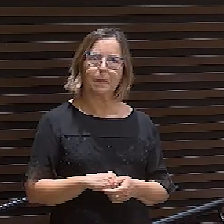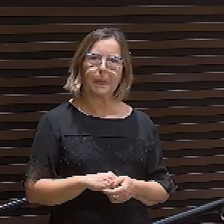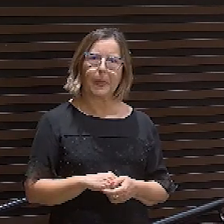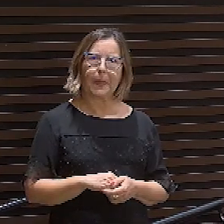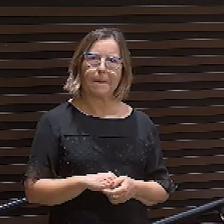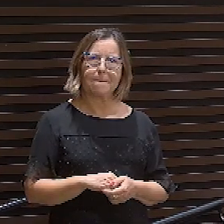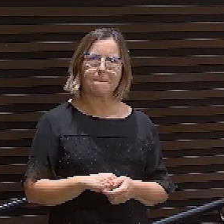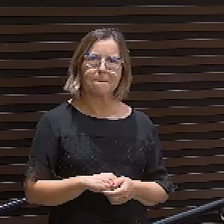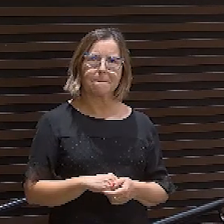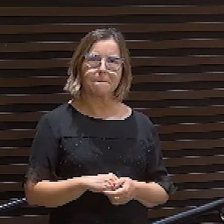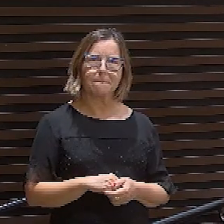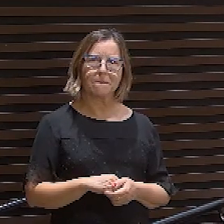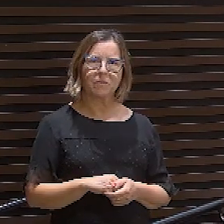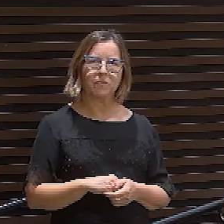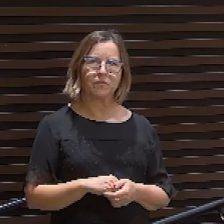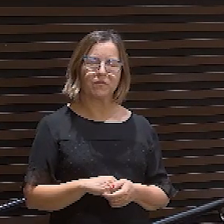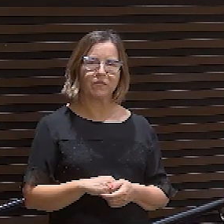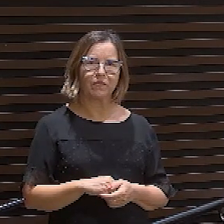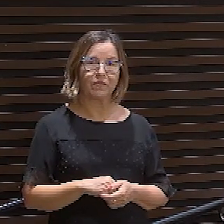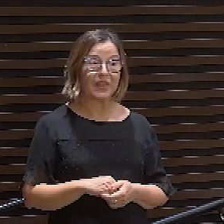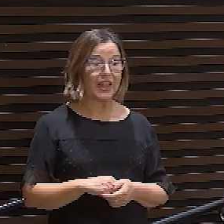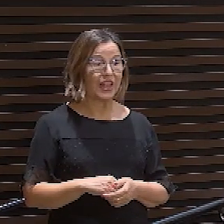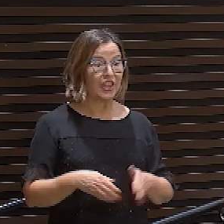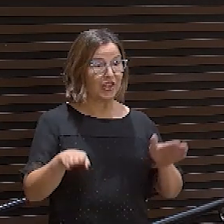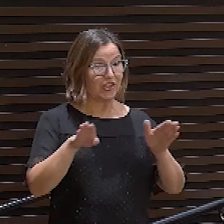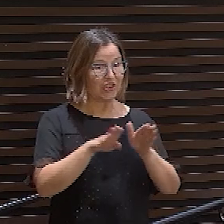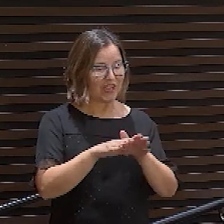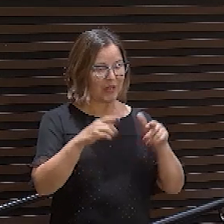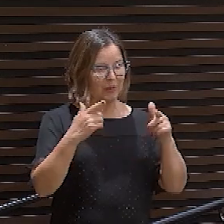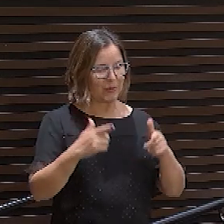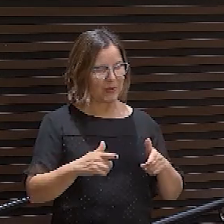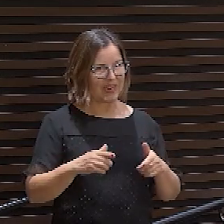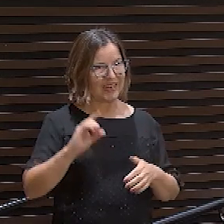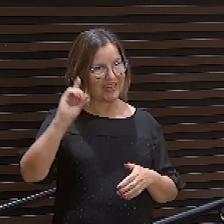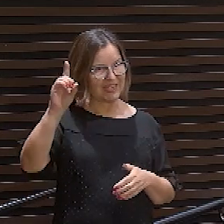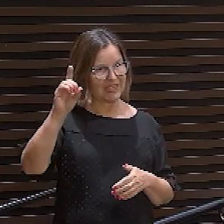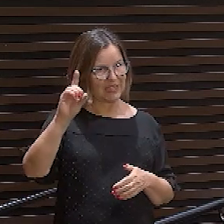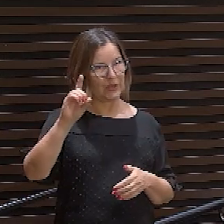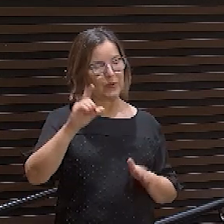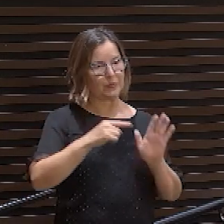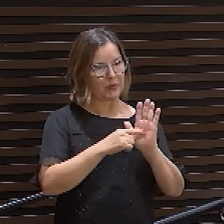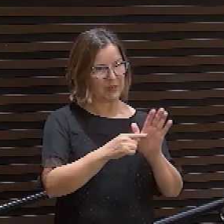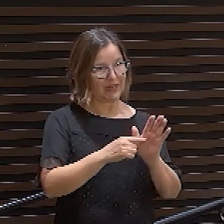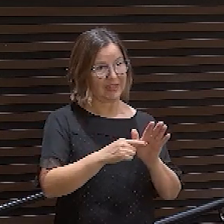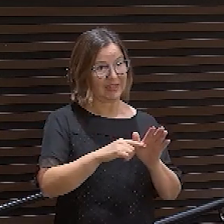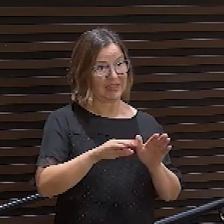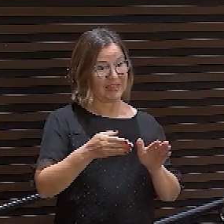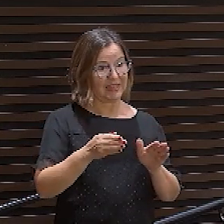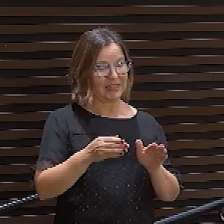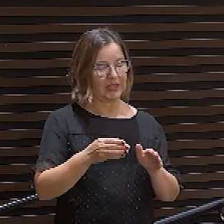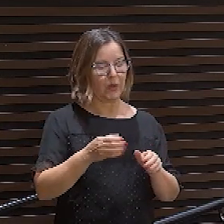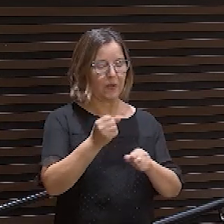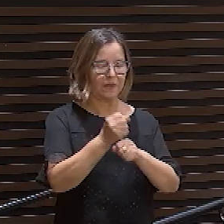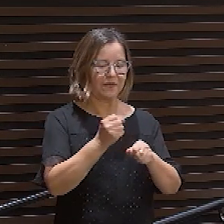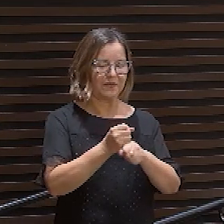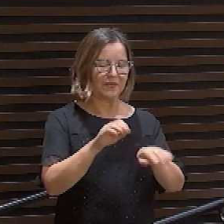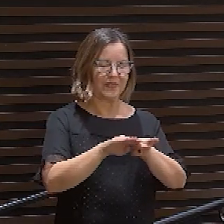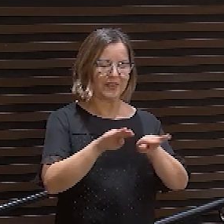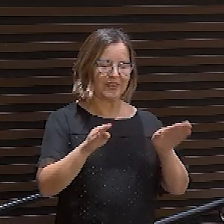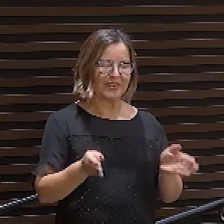chegaram ao lugar que Deus lhe havia designado, e ali edificou Abraão um